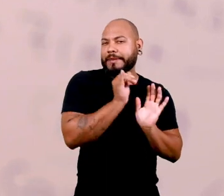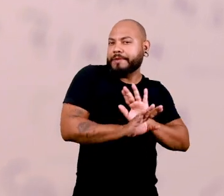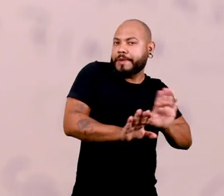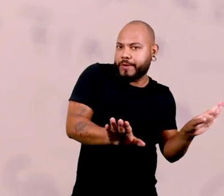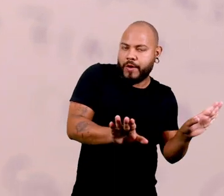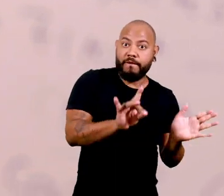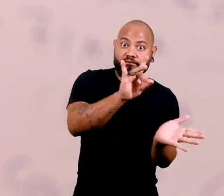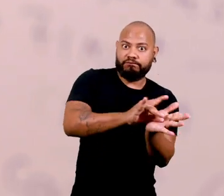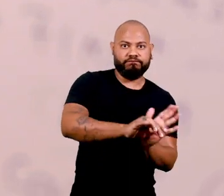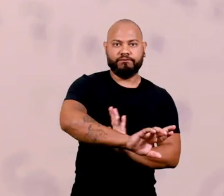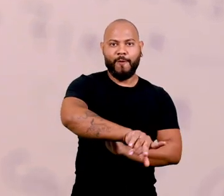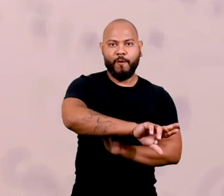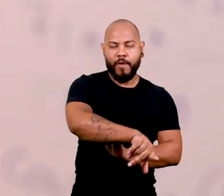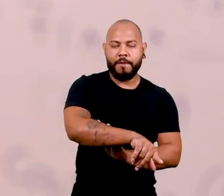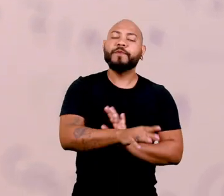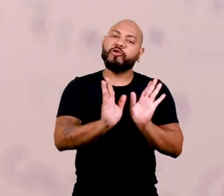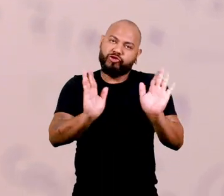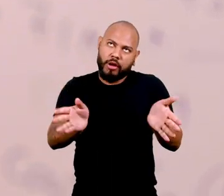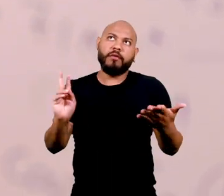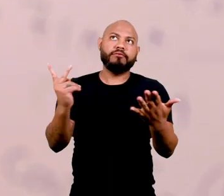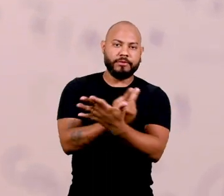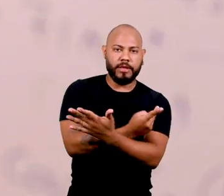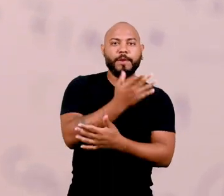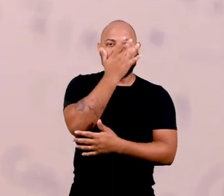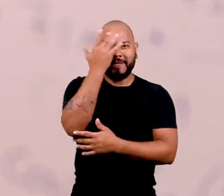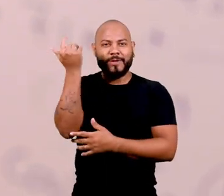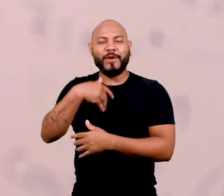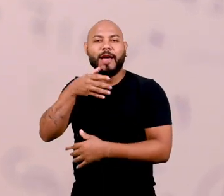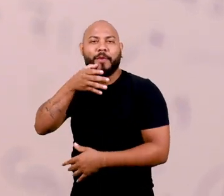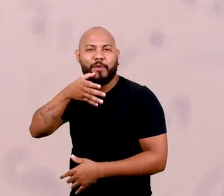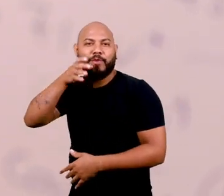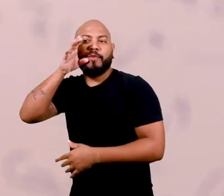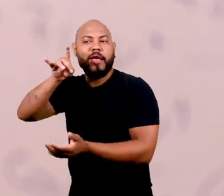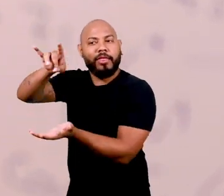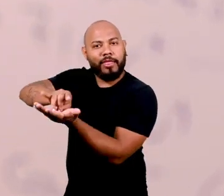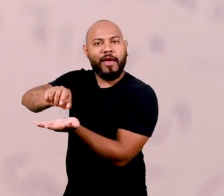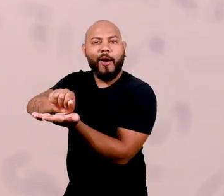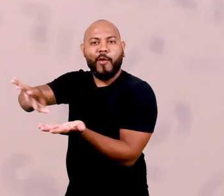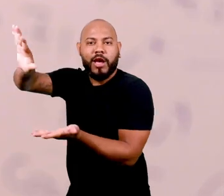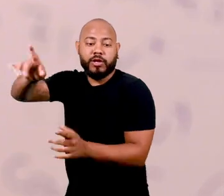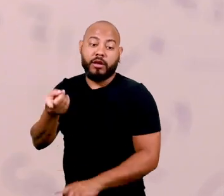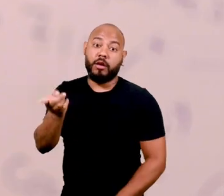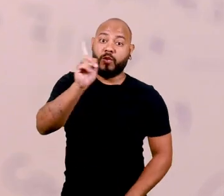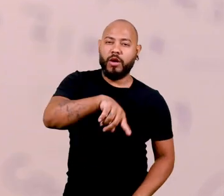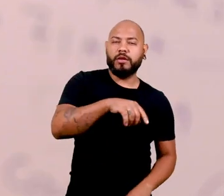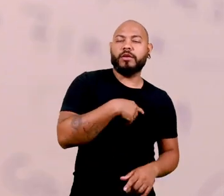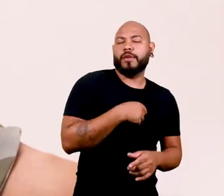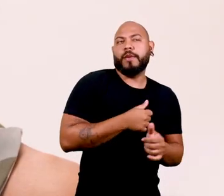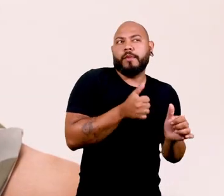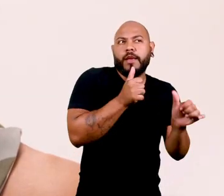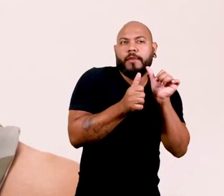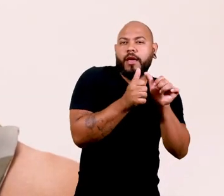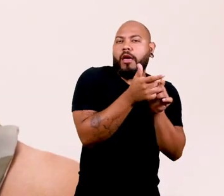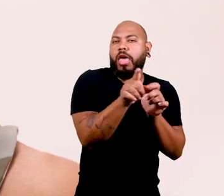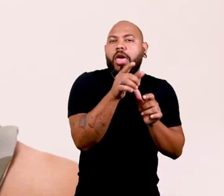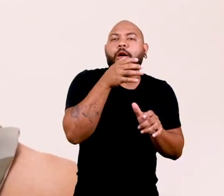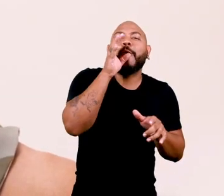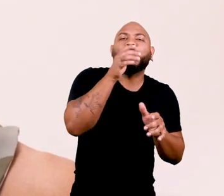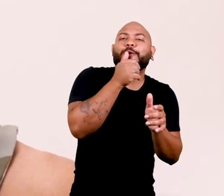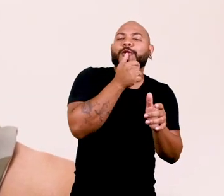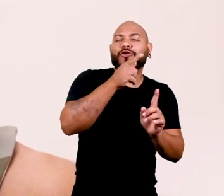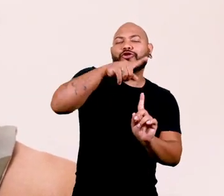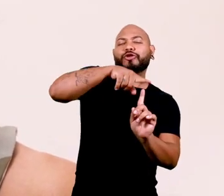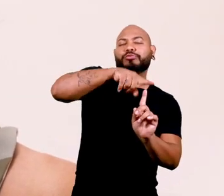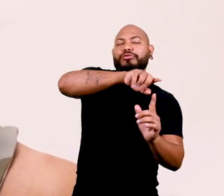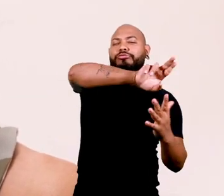fez? A gente teve então pacientes que iam beber ayahuasca e outros pacientes que iam beber uma substância que a